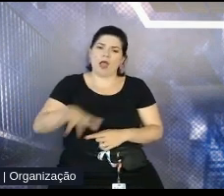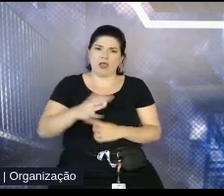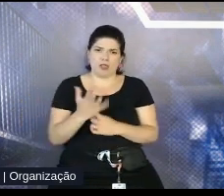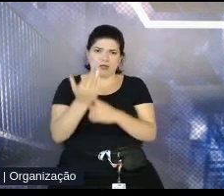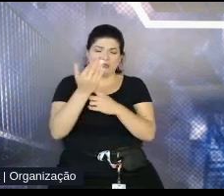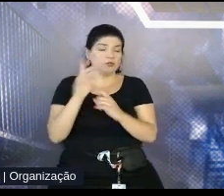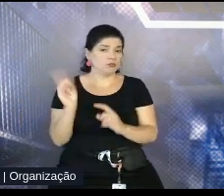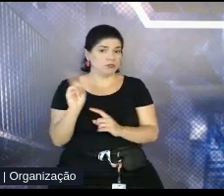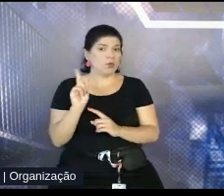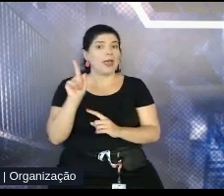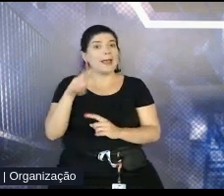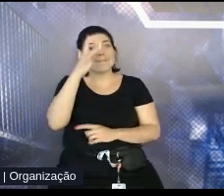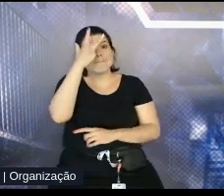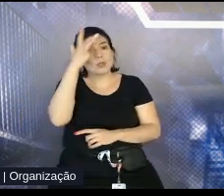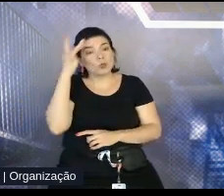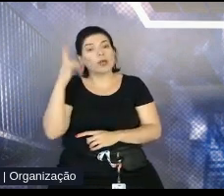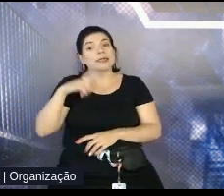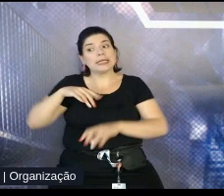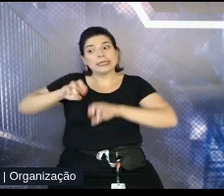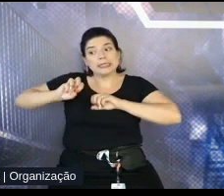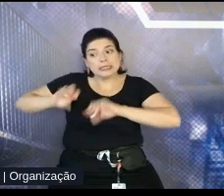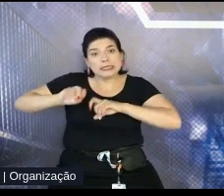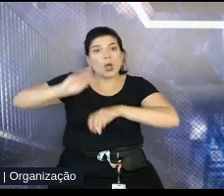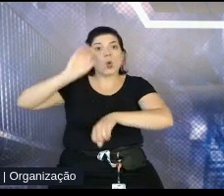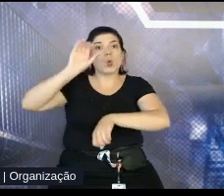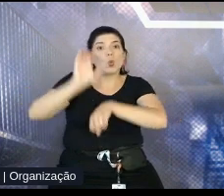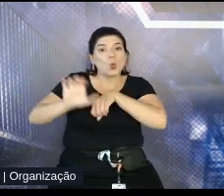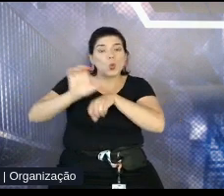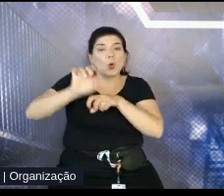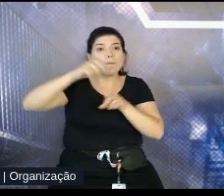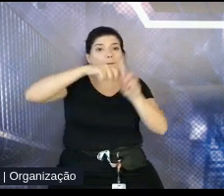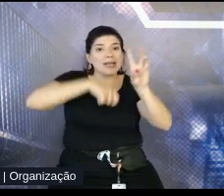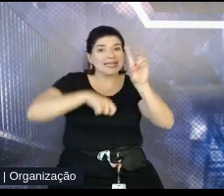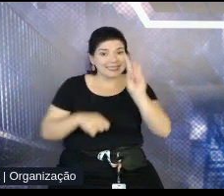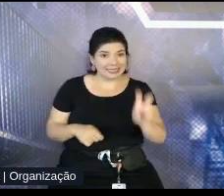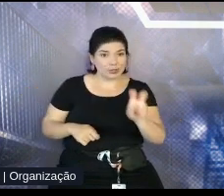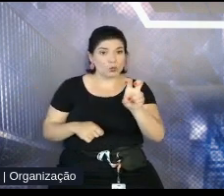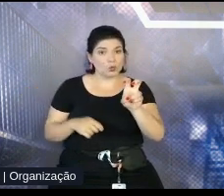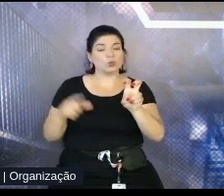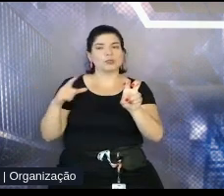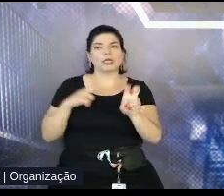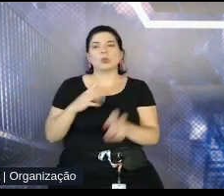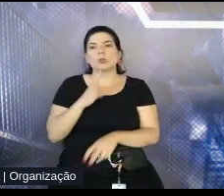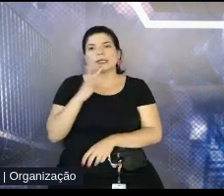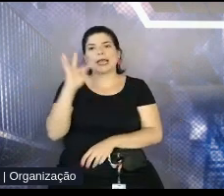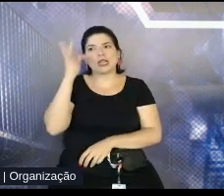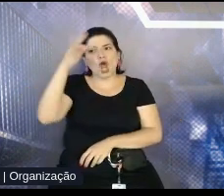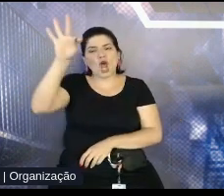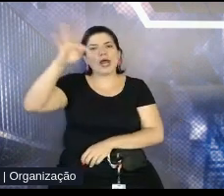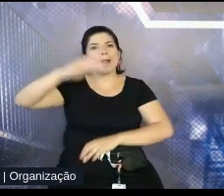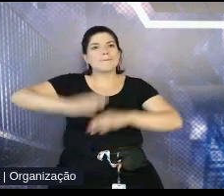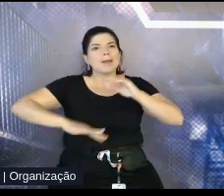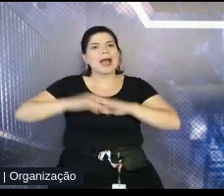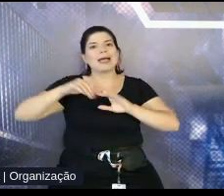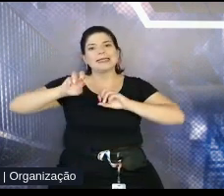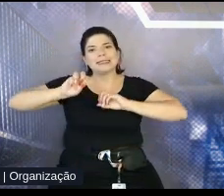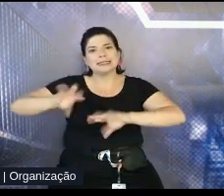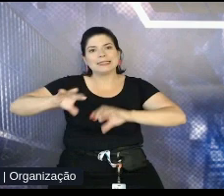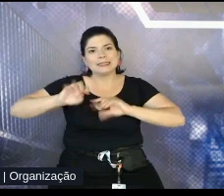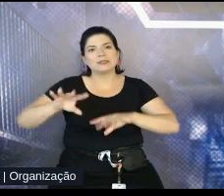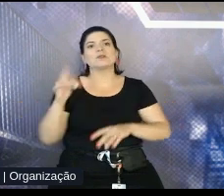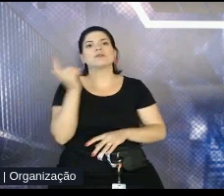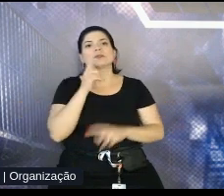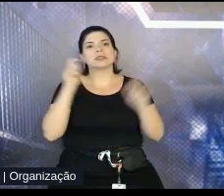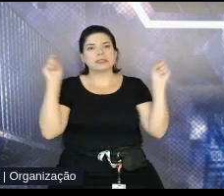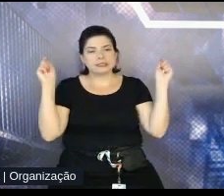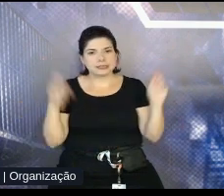pessoas que passam por uma formação de 5 meses, né, de formação teórica, prática, de ensino mesmo em si,